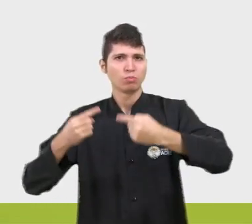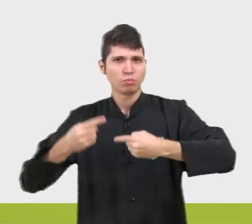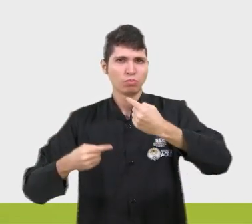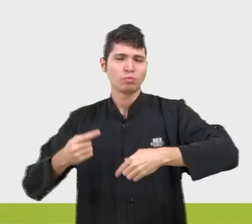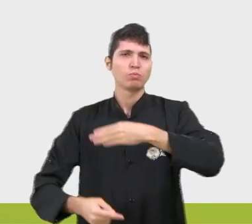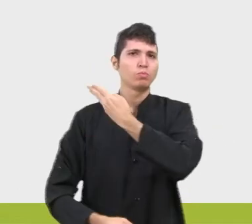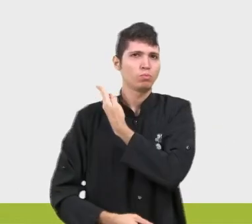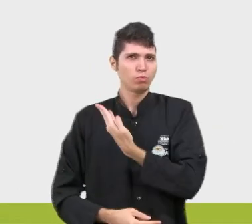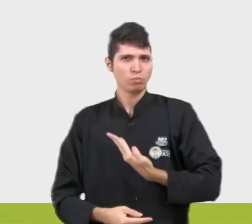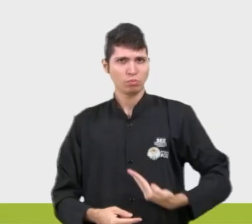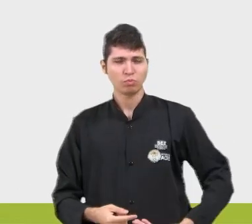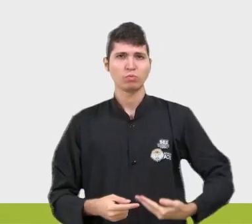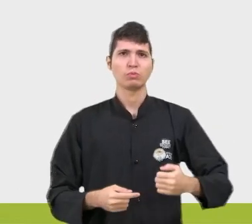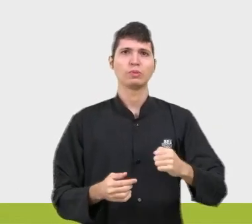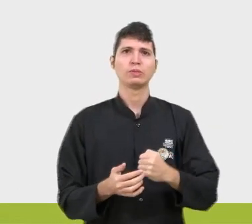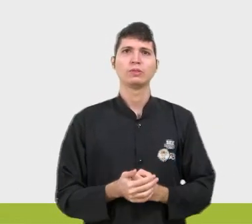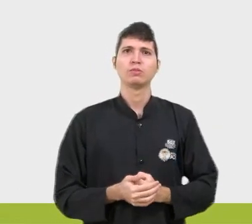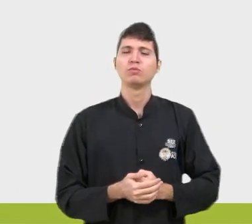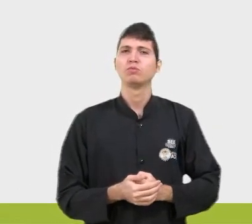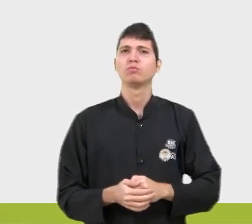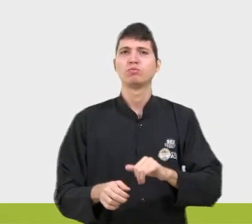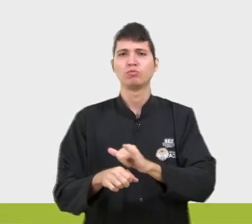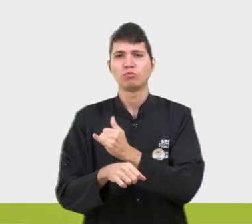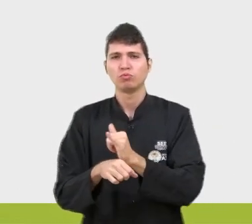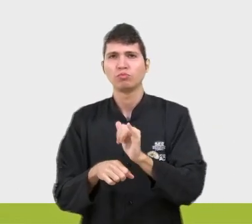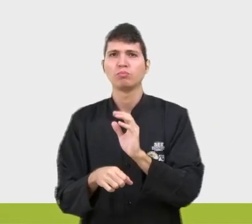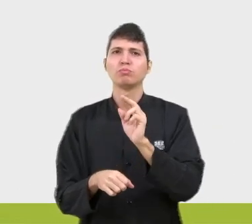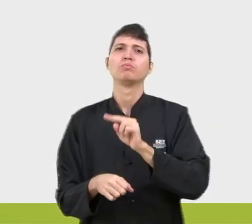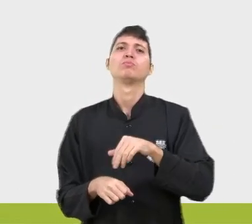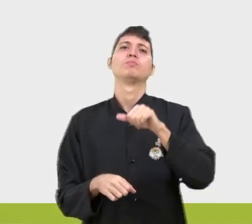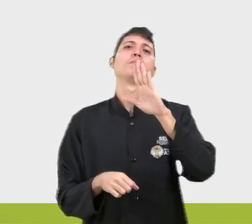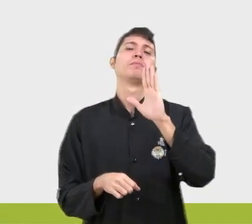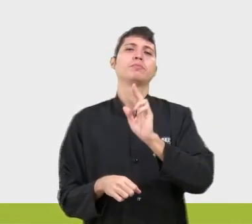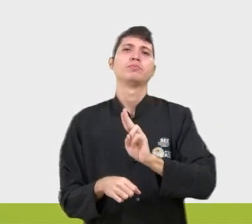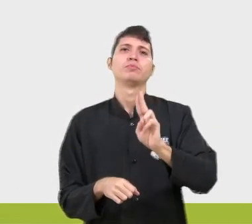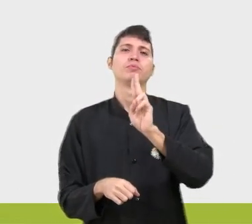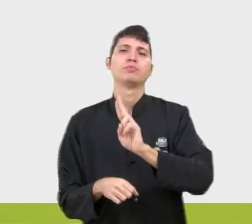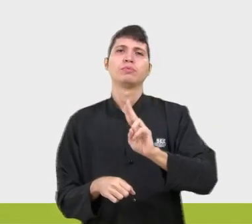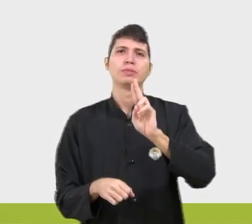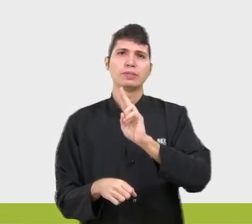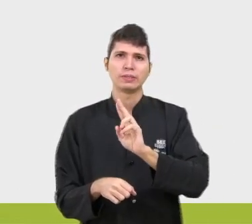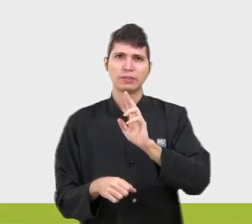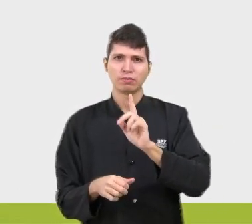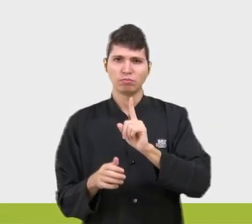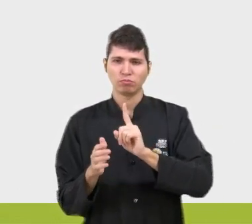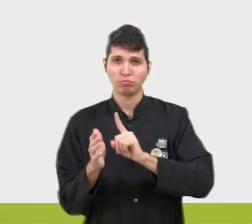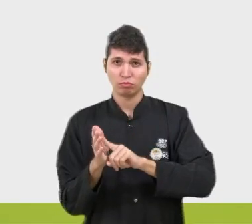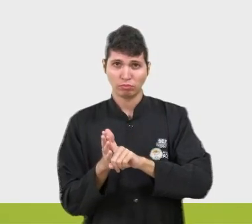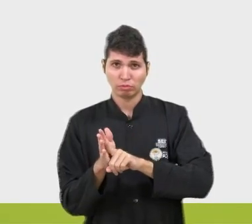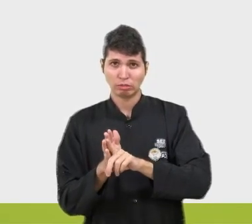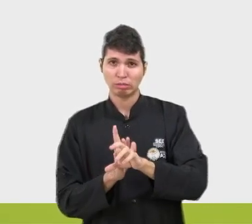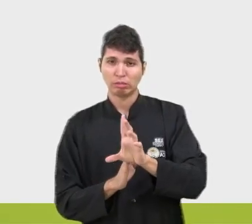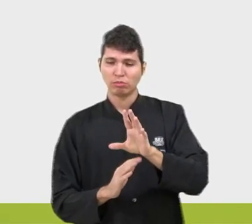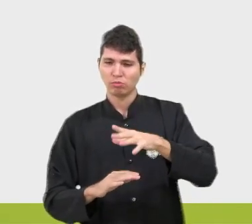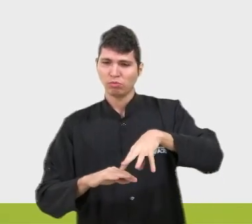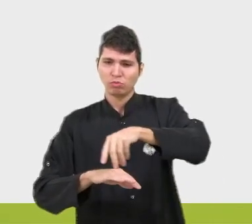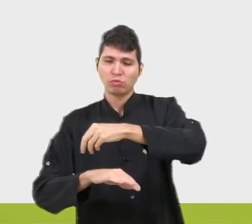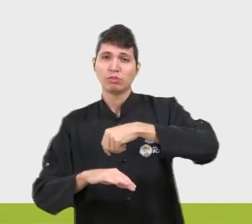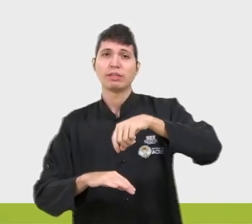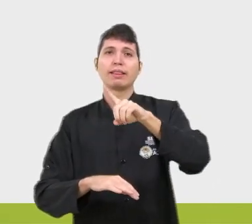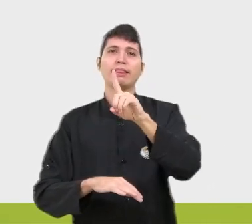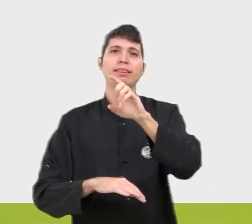públicas, tá? Os recursos mais relevantes para a regionalização incluem análise de dados demográficos. O que são